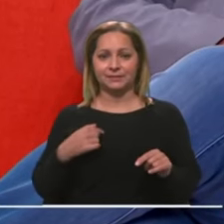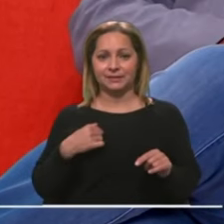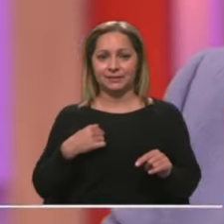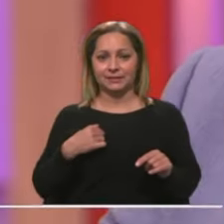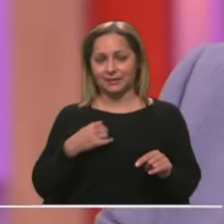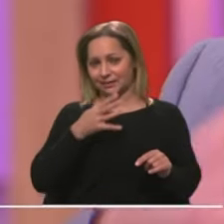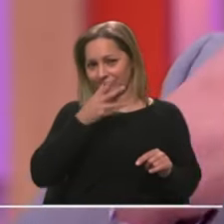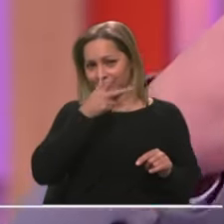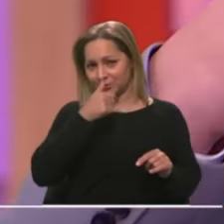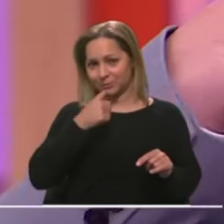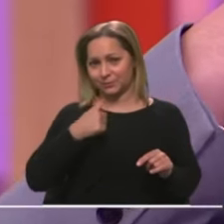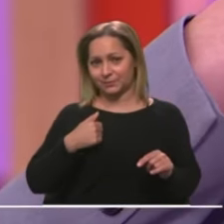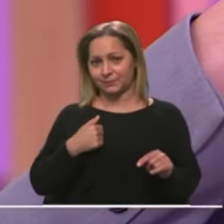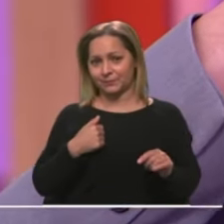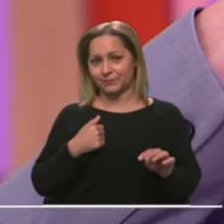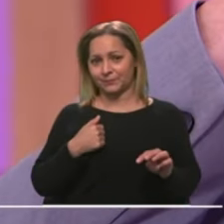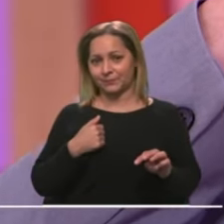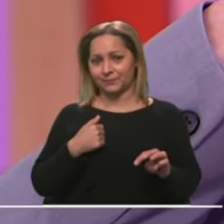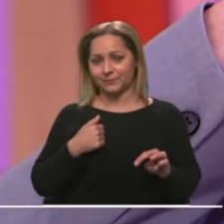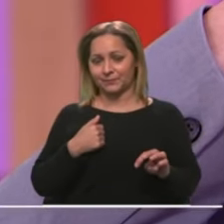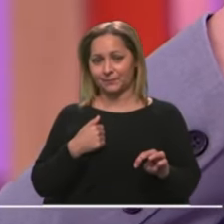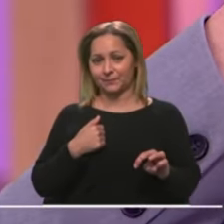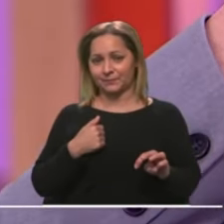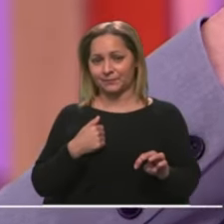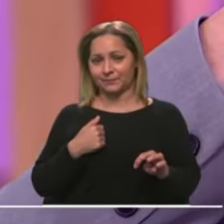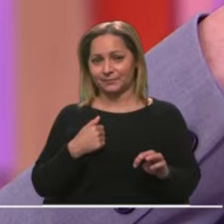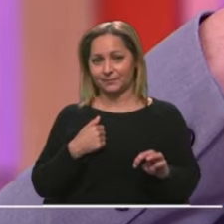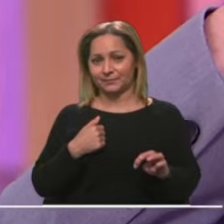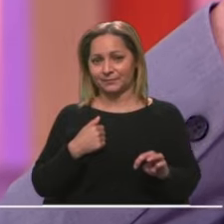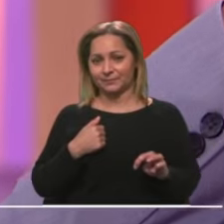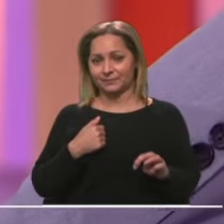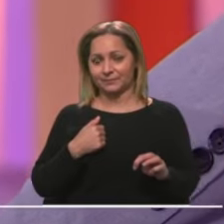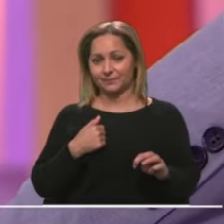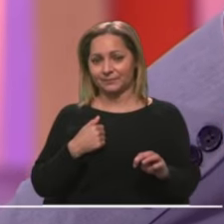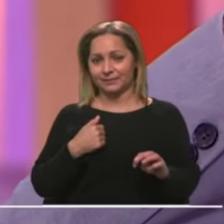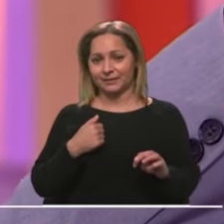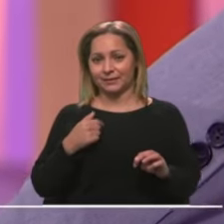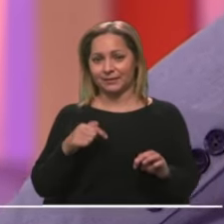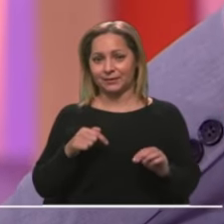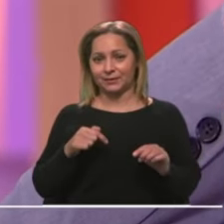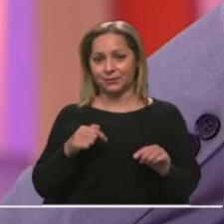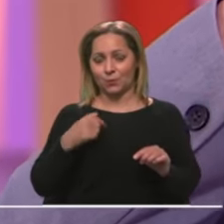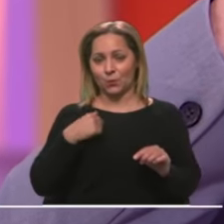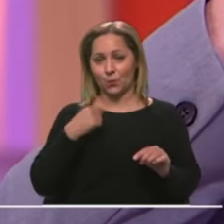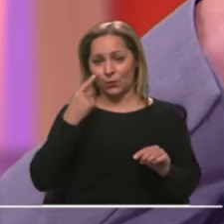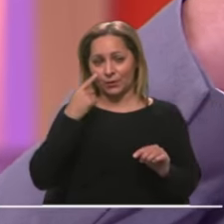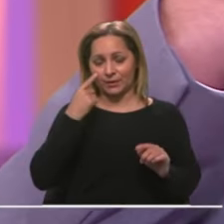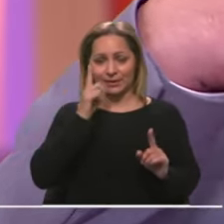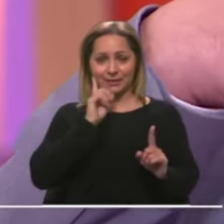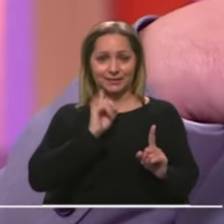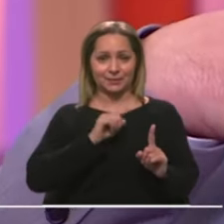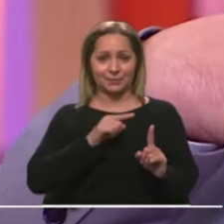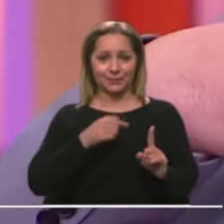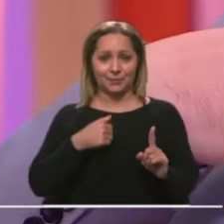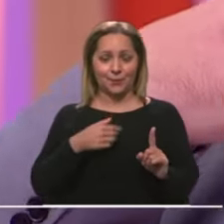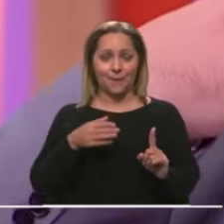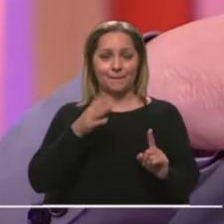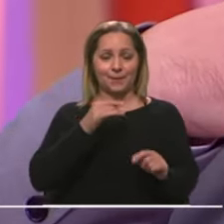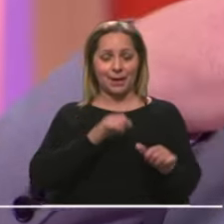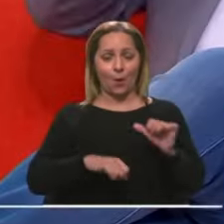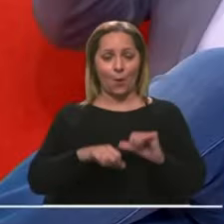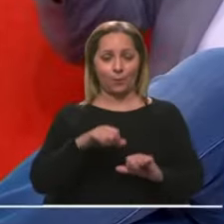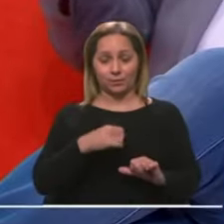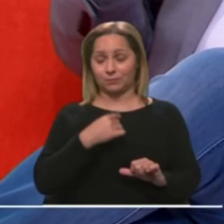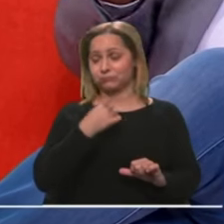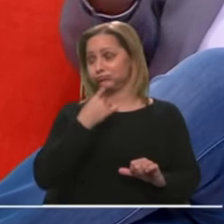Felizmente eu eu vai sempre a FAC já não se desde conheceste desde que eu conheço esta rapariga já fui mais operado